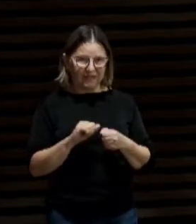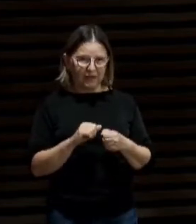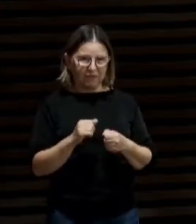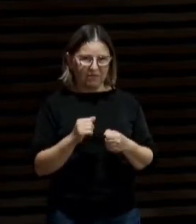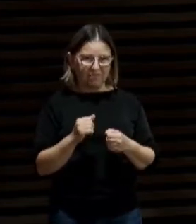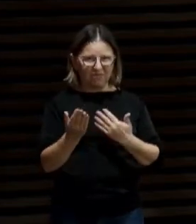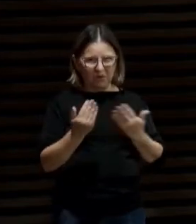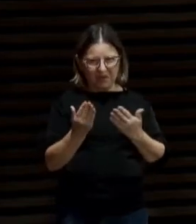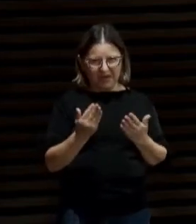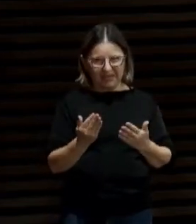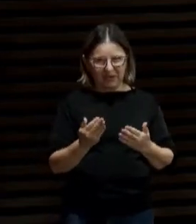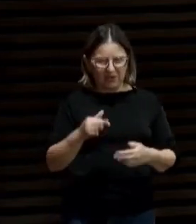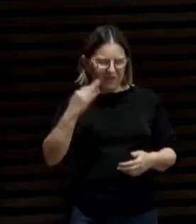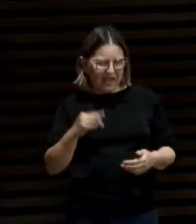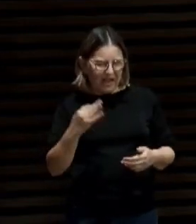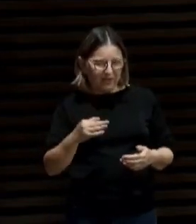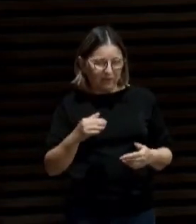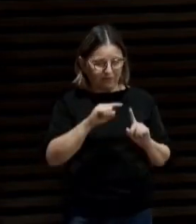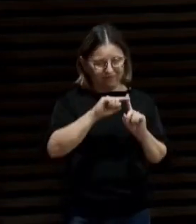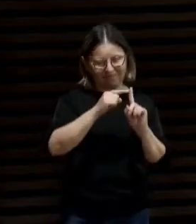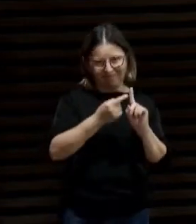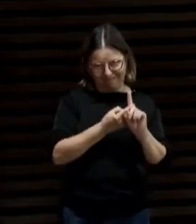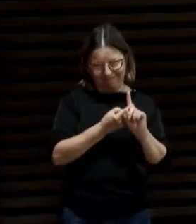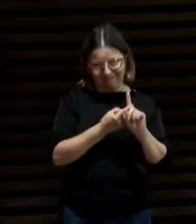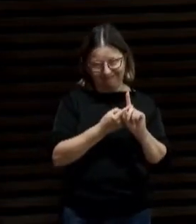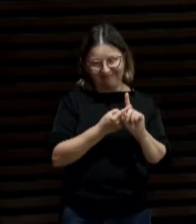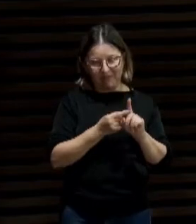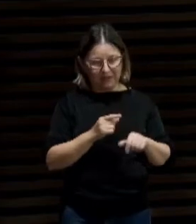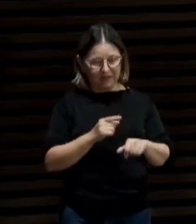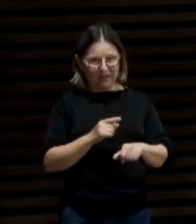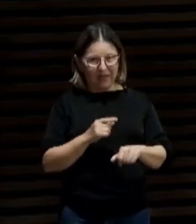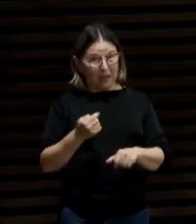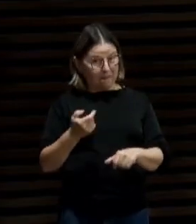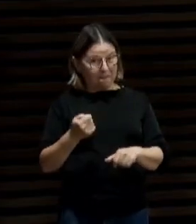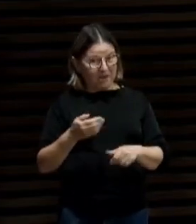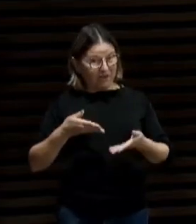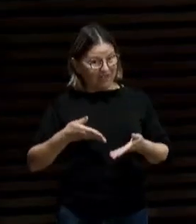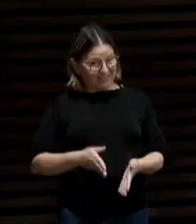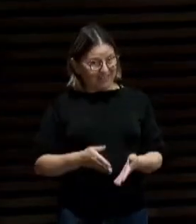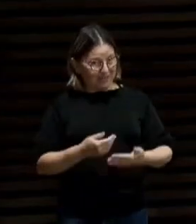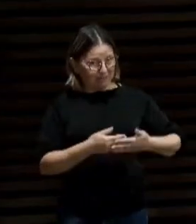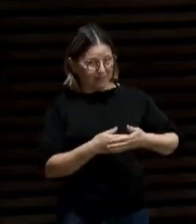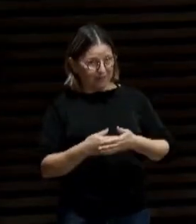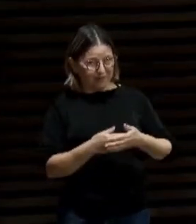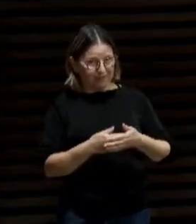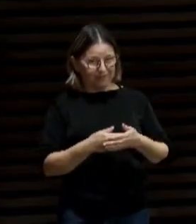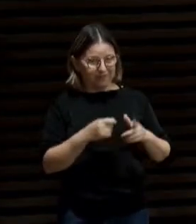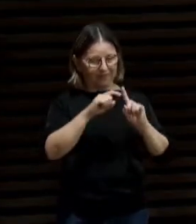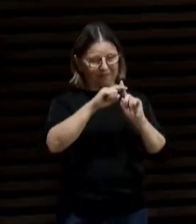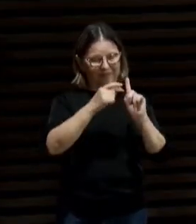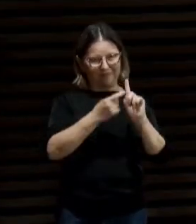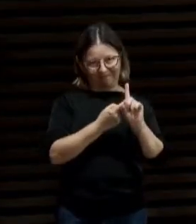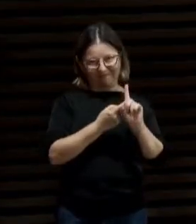parto. E como são as dores de parto? A mulher está grávida, à medida que a barriga vai crescendo, as dores começam